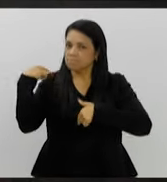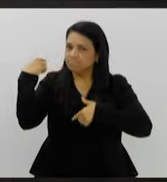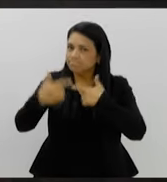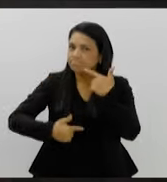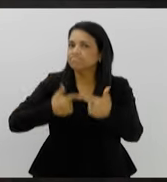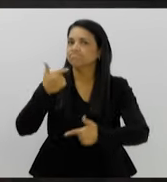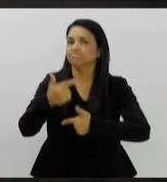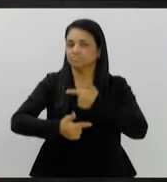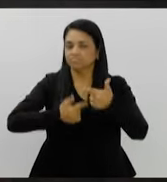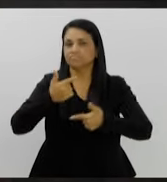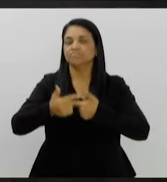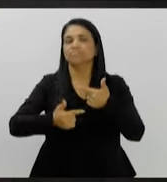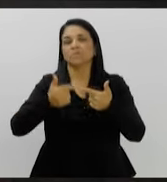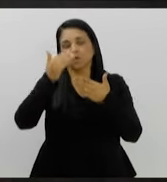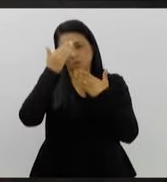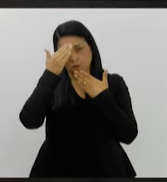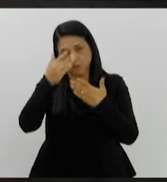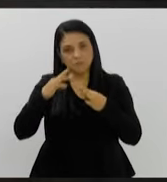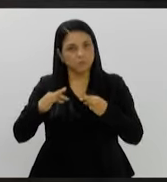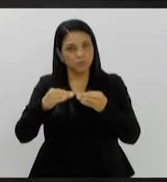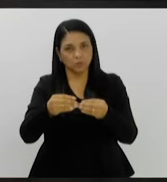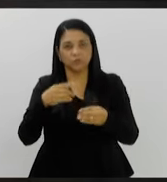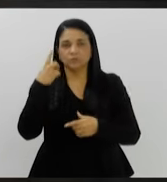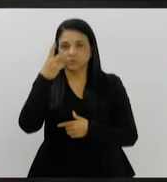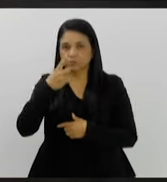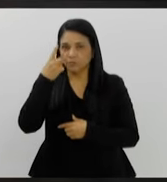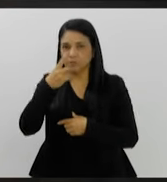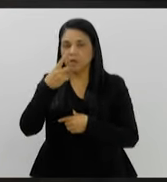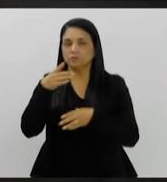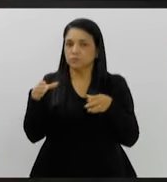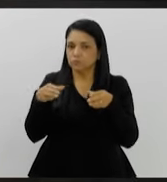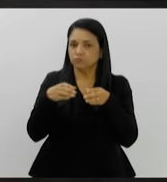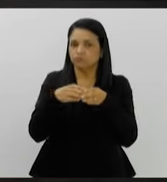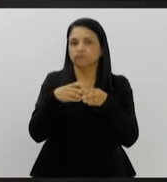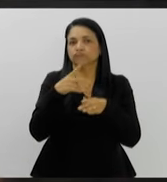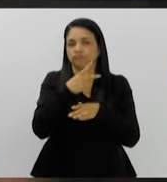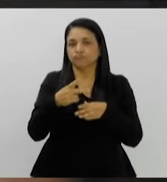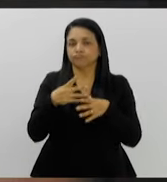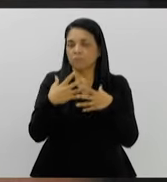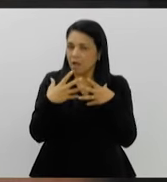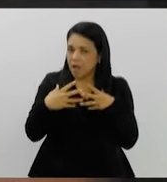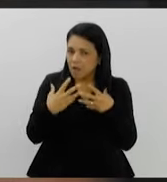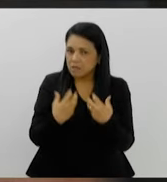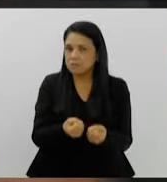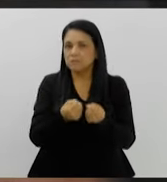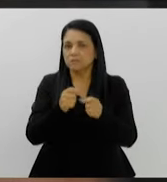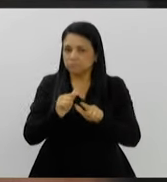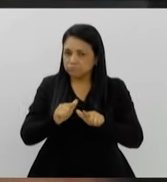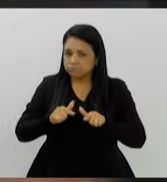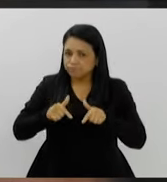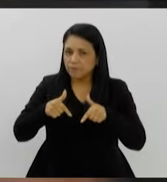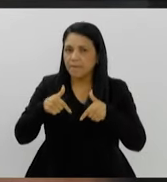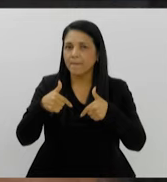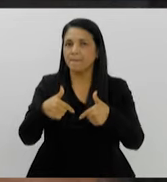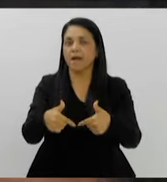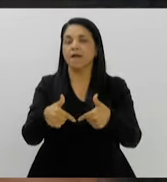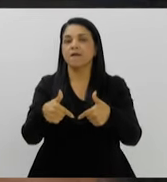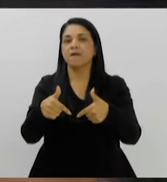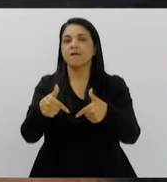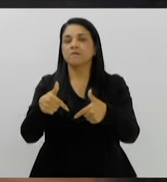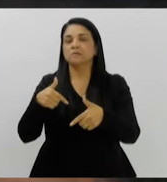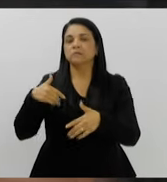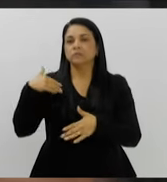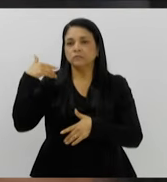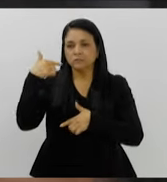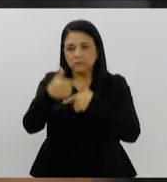aqui a todos os parlamentares que ao nosso lado aprovaram a comissão e vinha fazendo num trabalho como o senhor bem colocou inclusive de muito